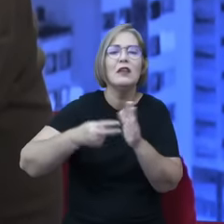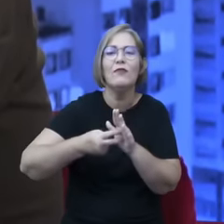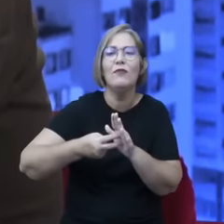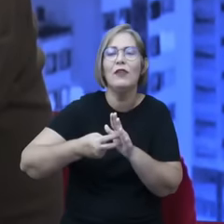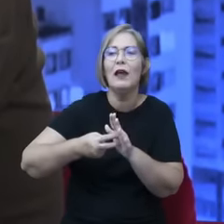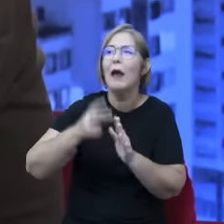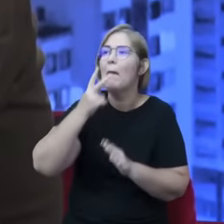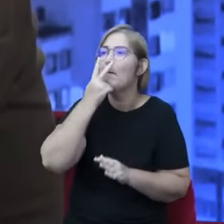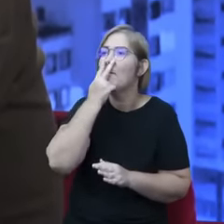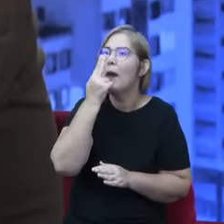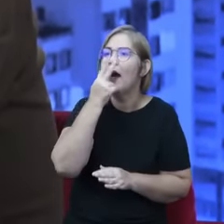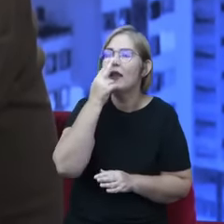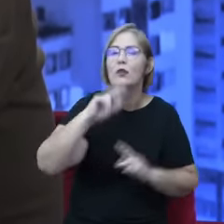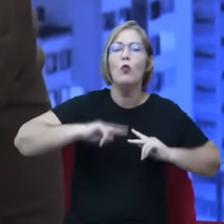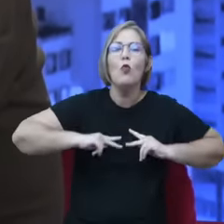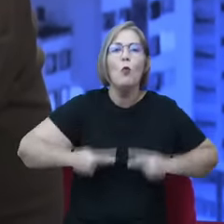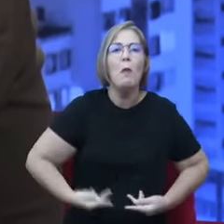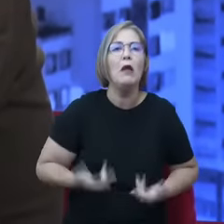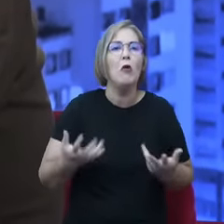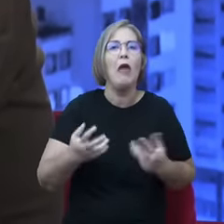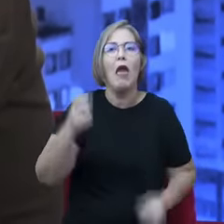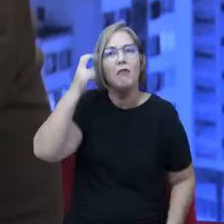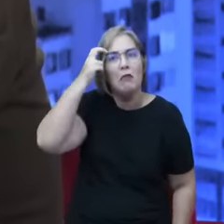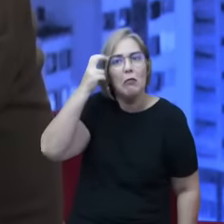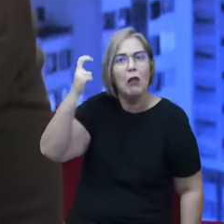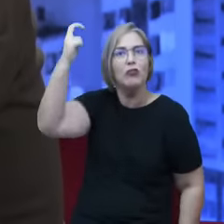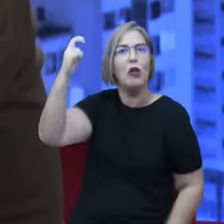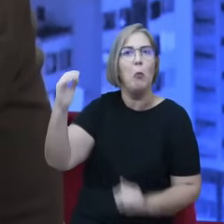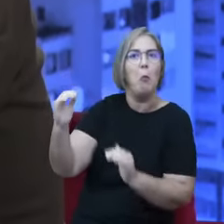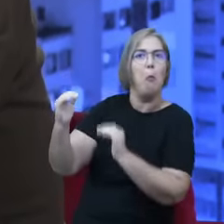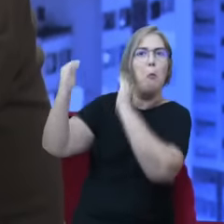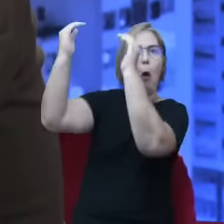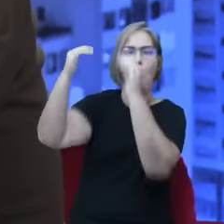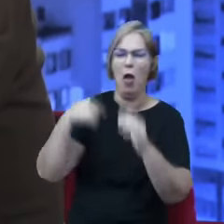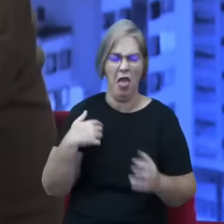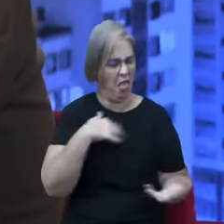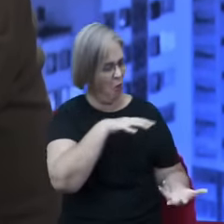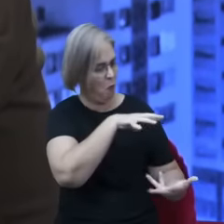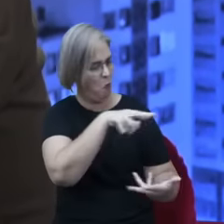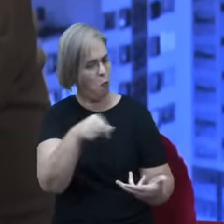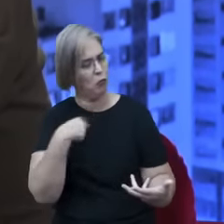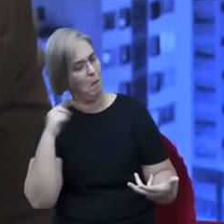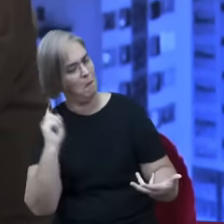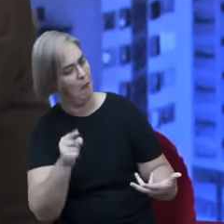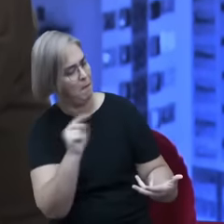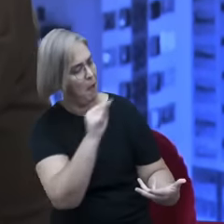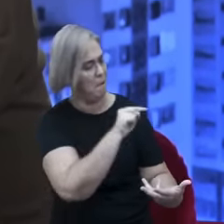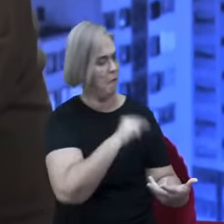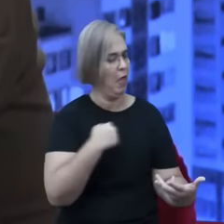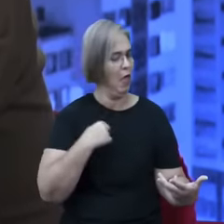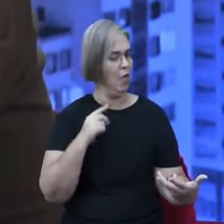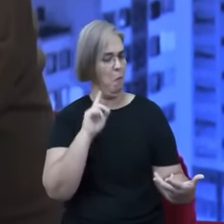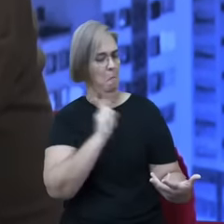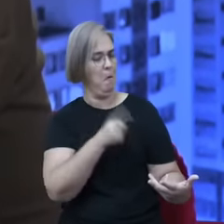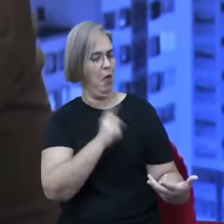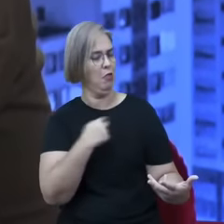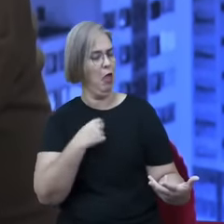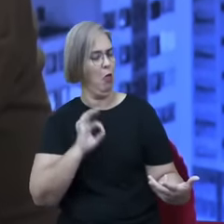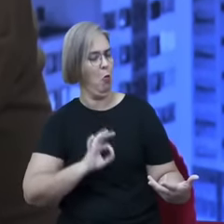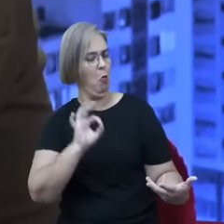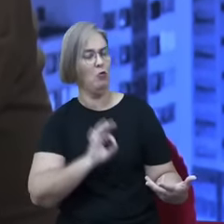tentativa de ordenar o mundo e de conferir, construir para ele algo que seja eh